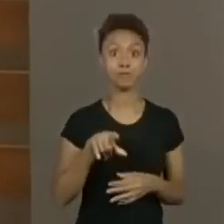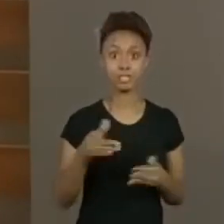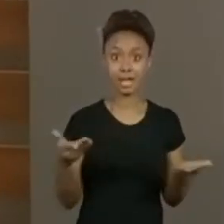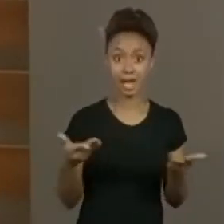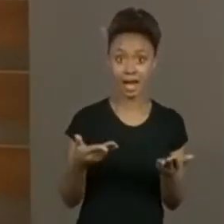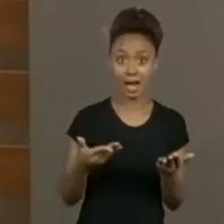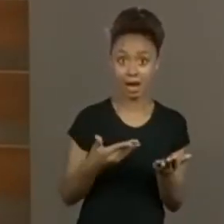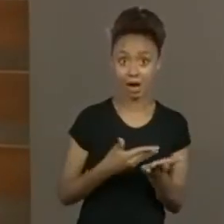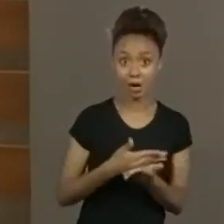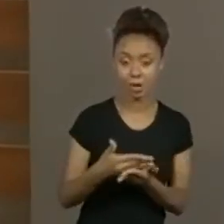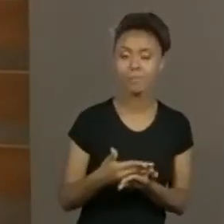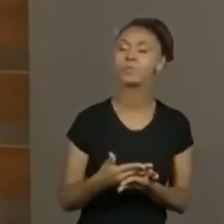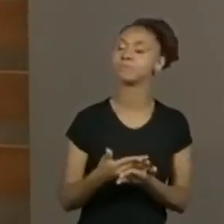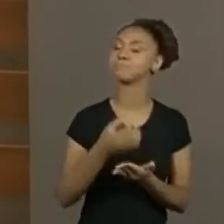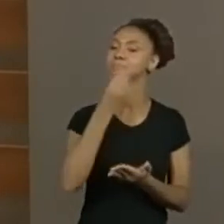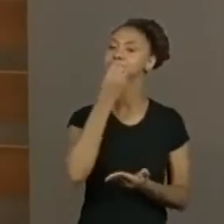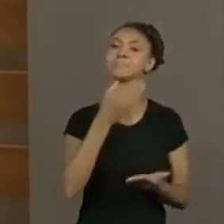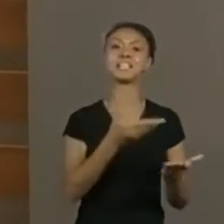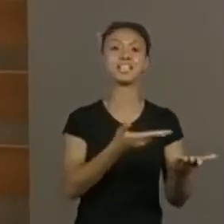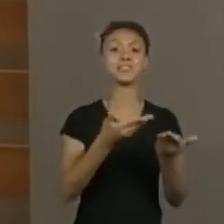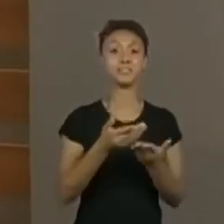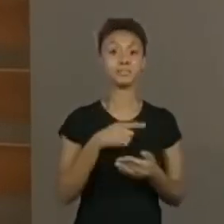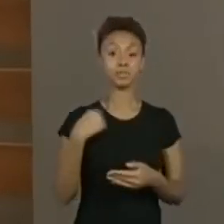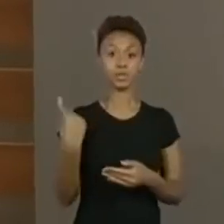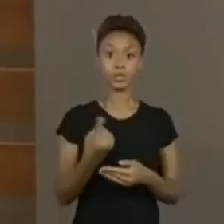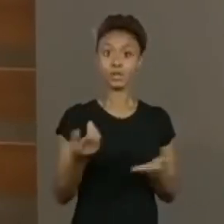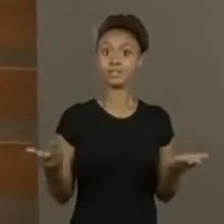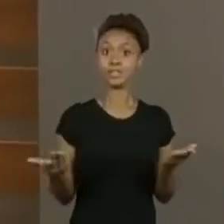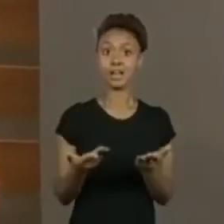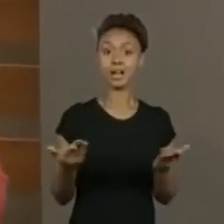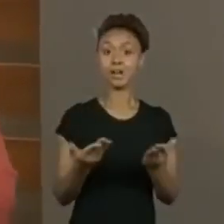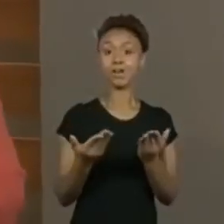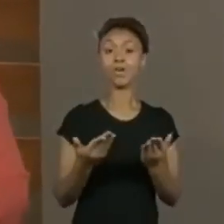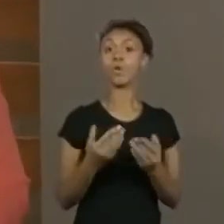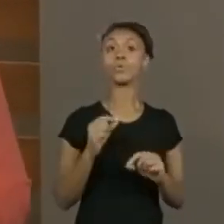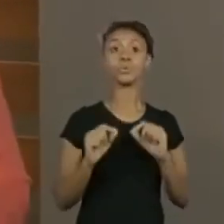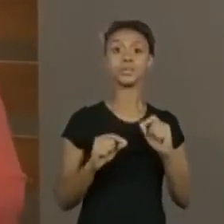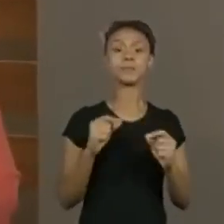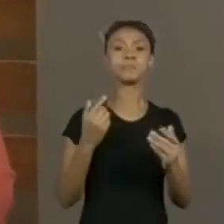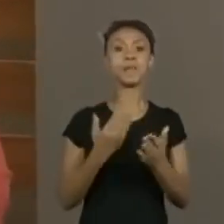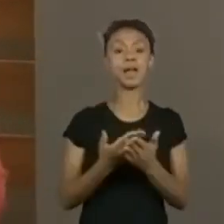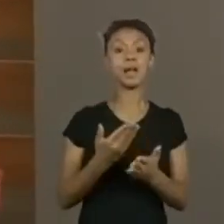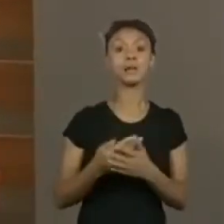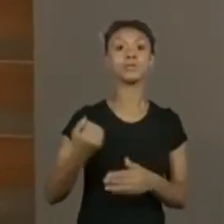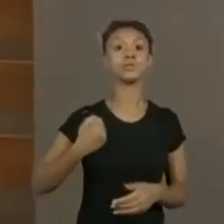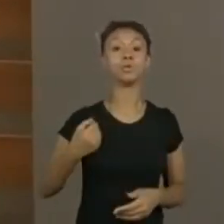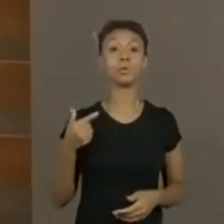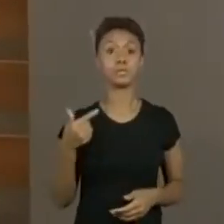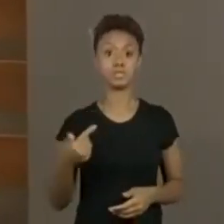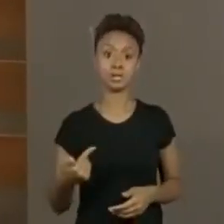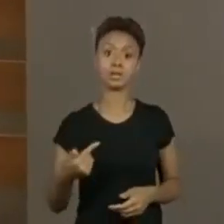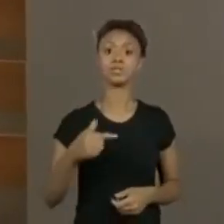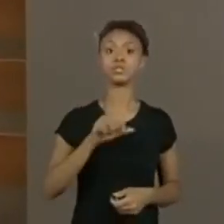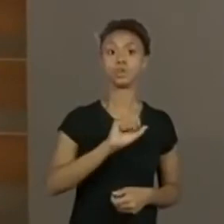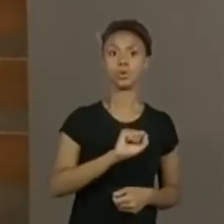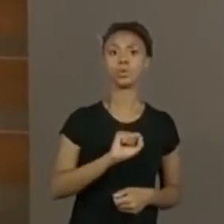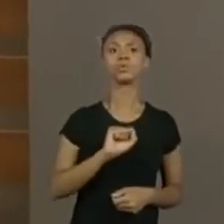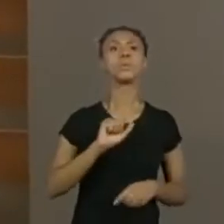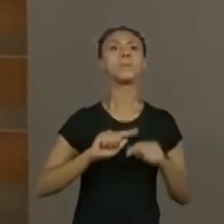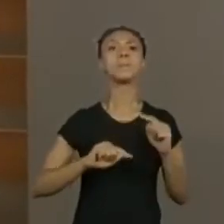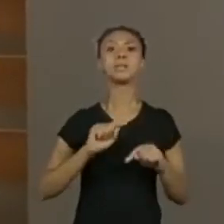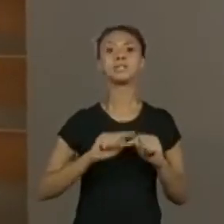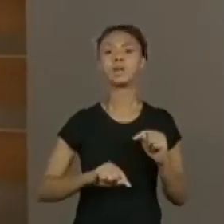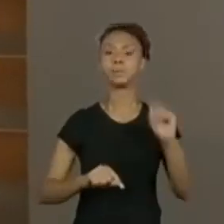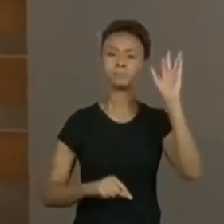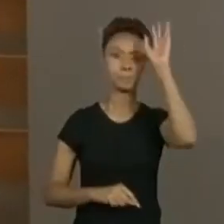chegando agora, seja bem-vindo. Nós estamos trabalhando hoje com as aulas 7 e 8 do material Aprender